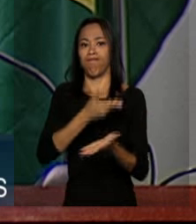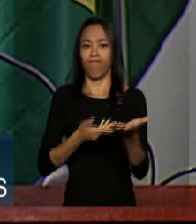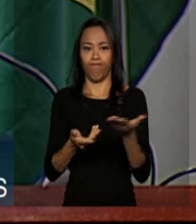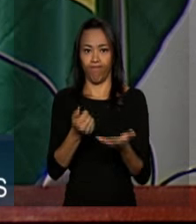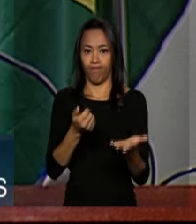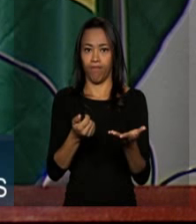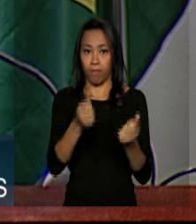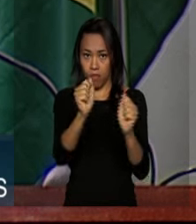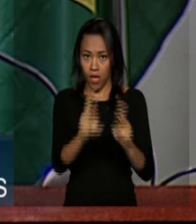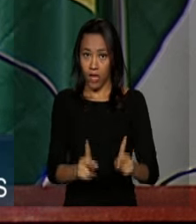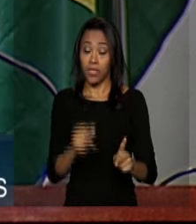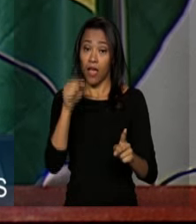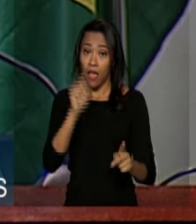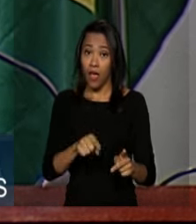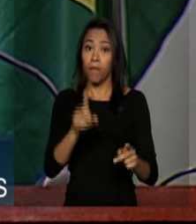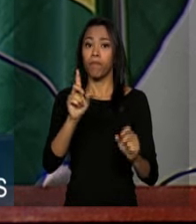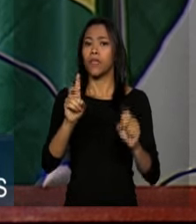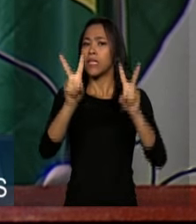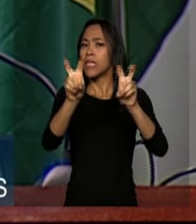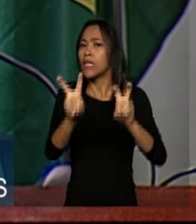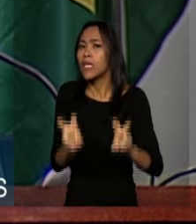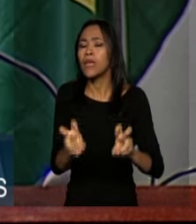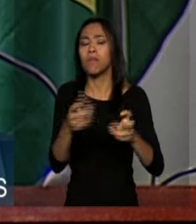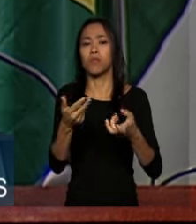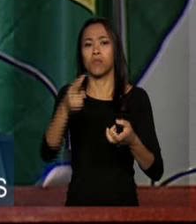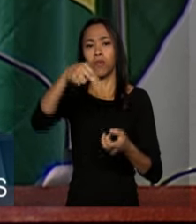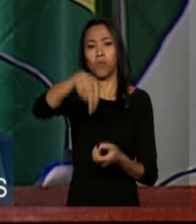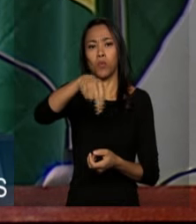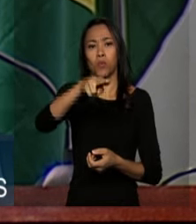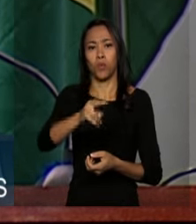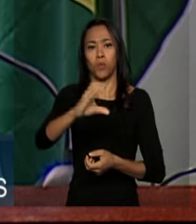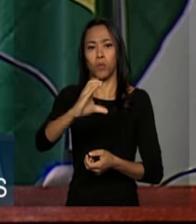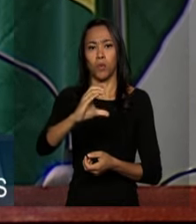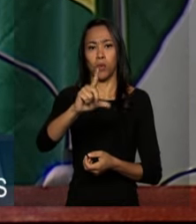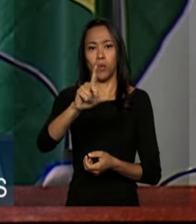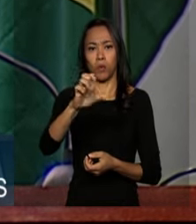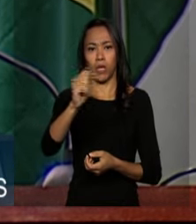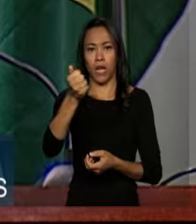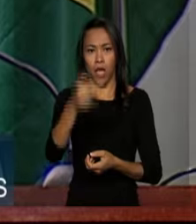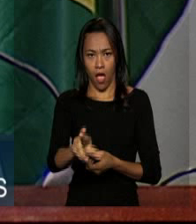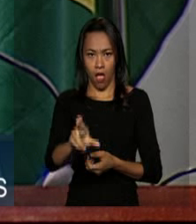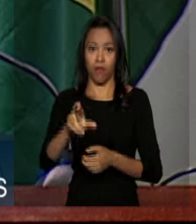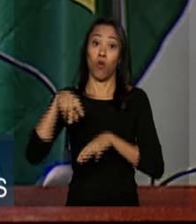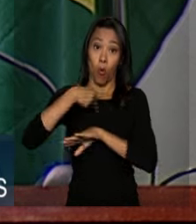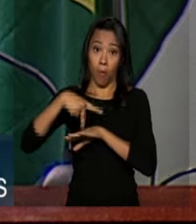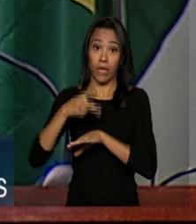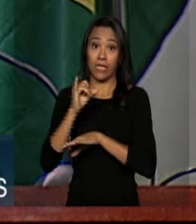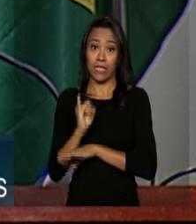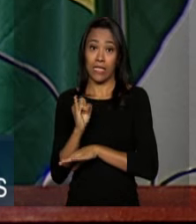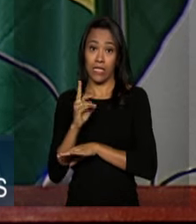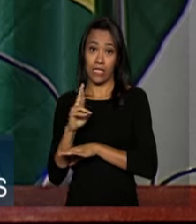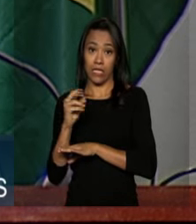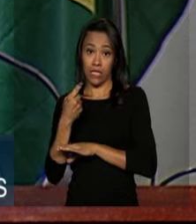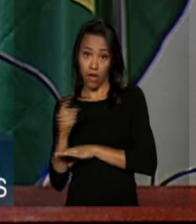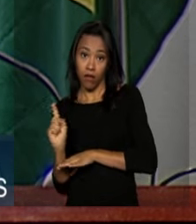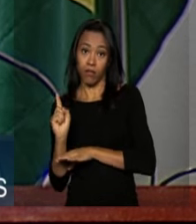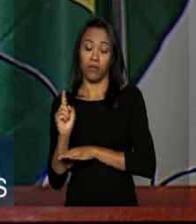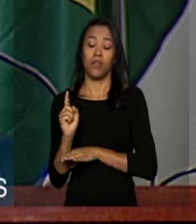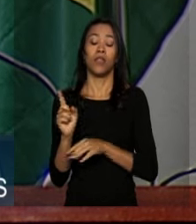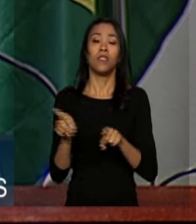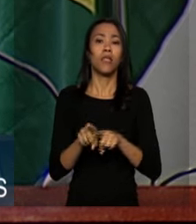o recente acordo sobre temas nucleares feitos com o Irã e, mais ainda, celebrar